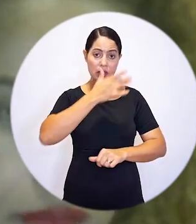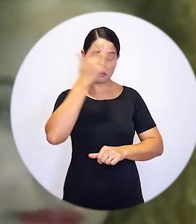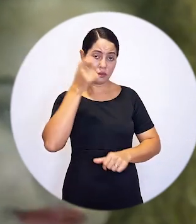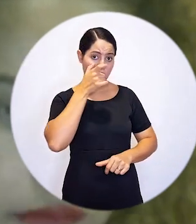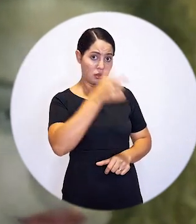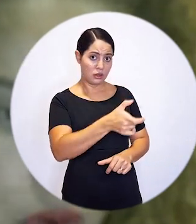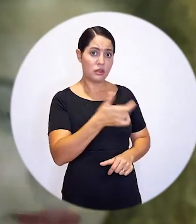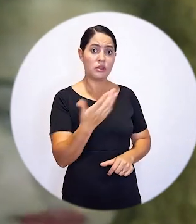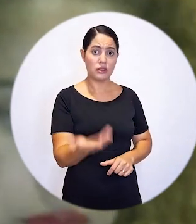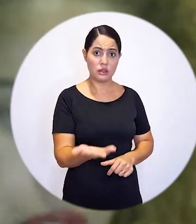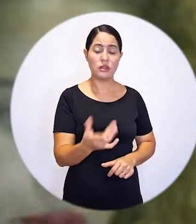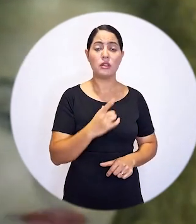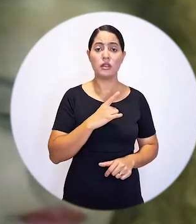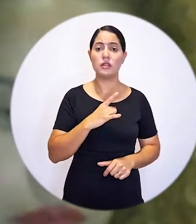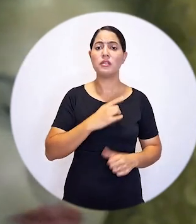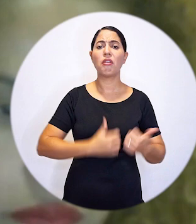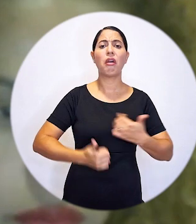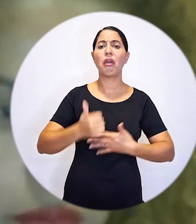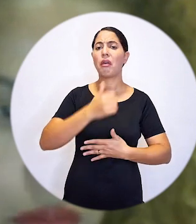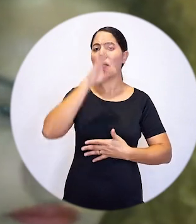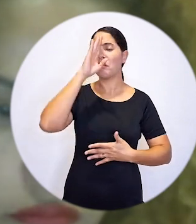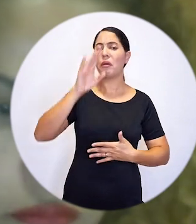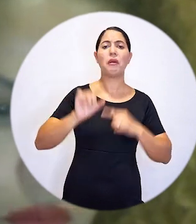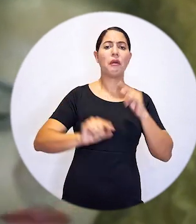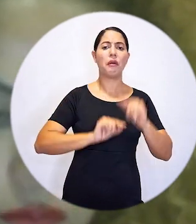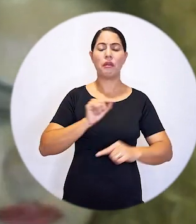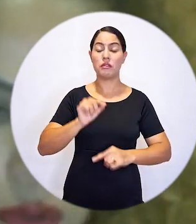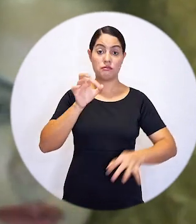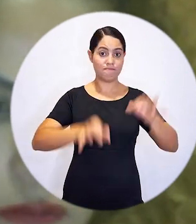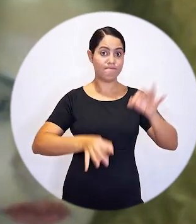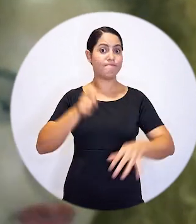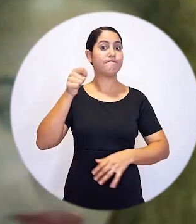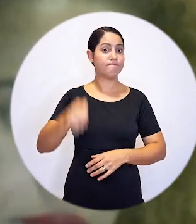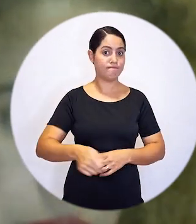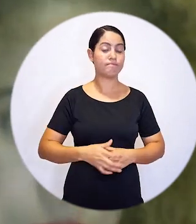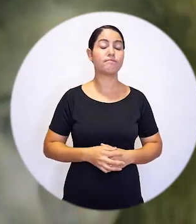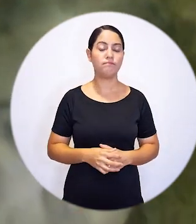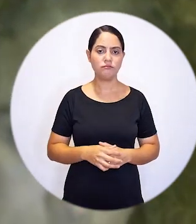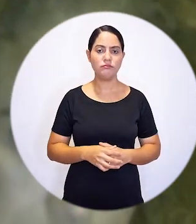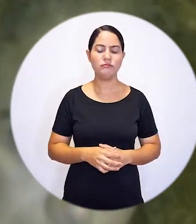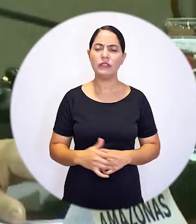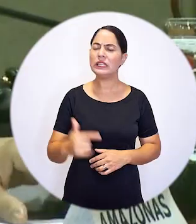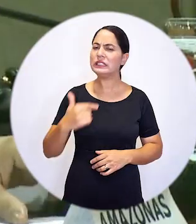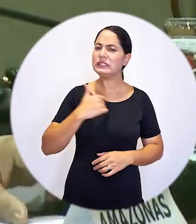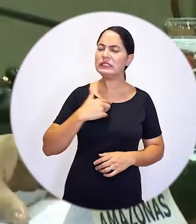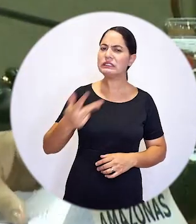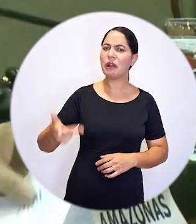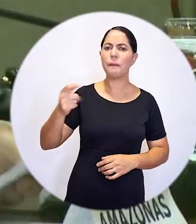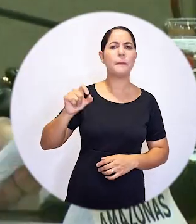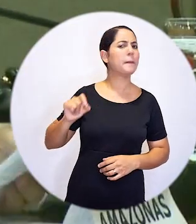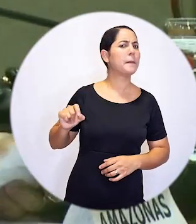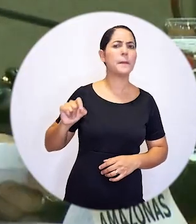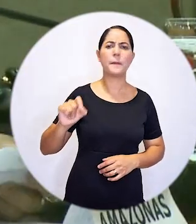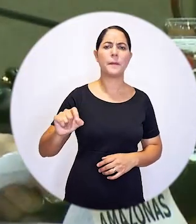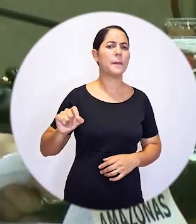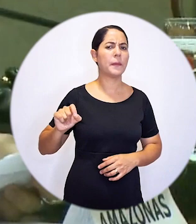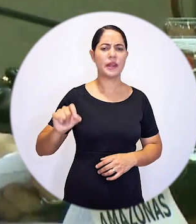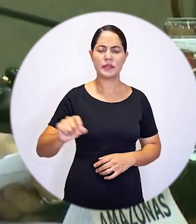por solicitação da parte interessada, caso em que se lhes atribuirá prioridade na tramitação e julgamento. Que eu vejo